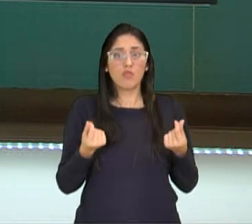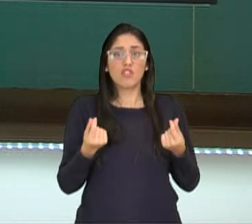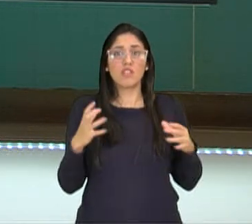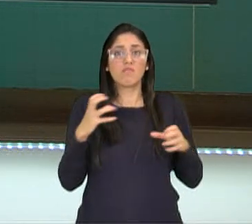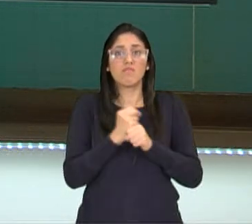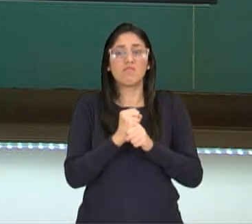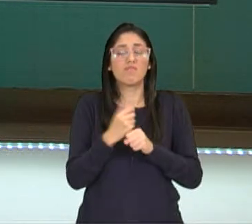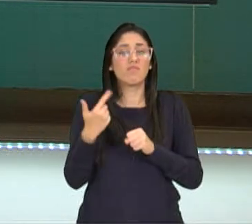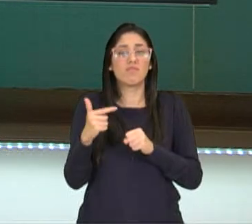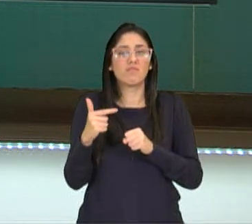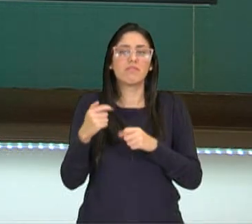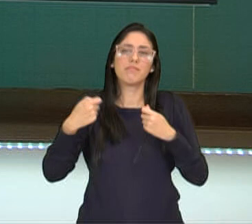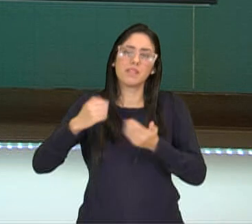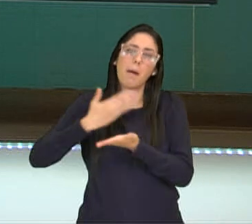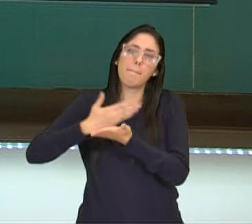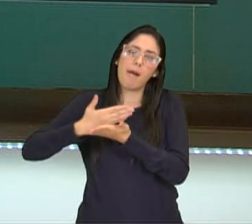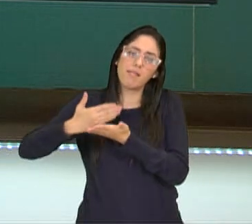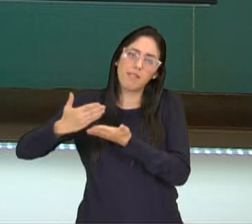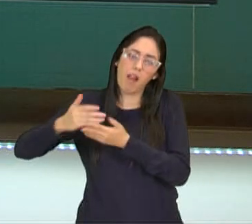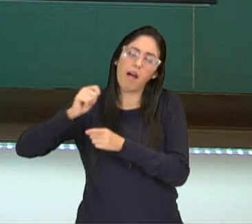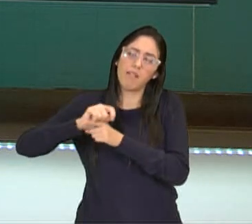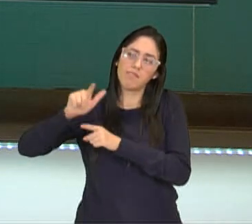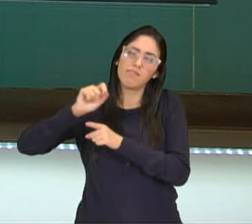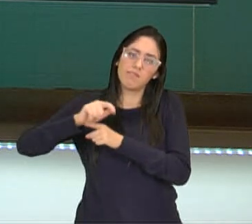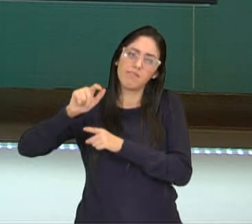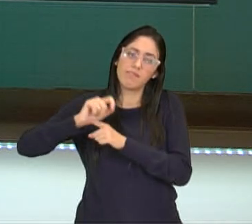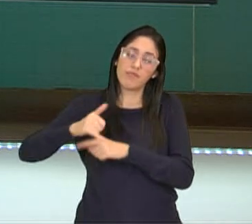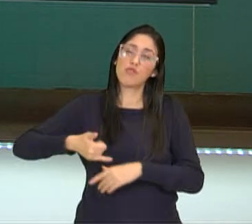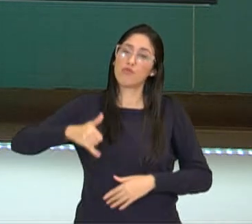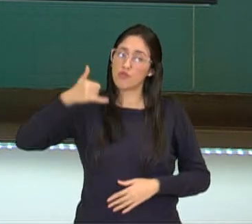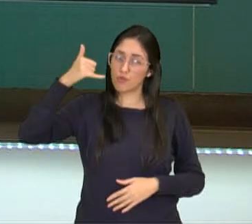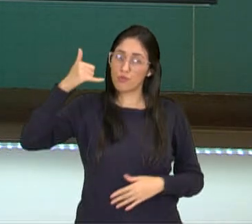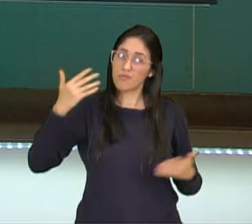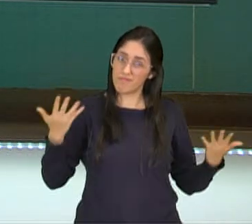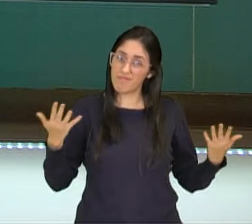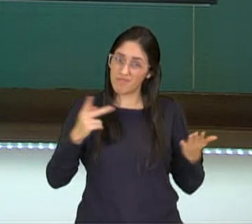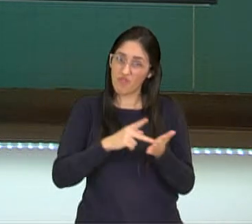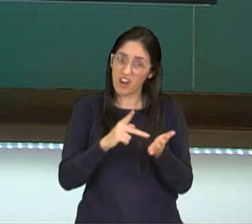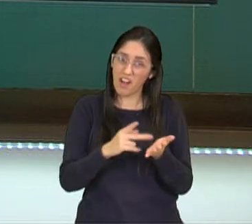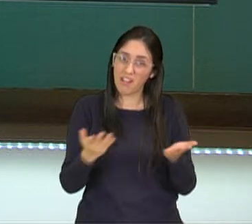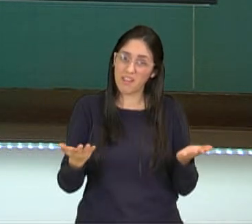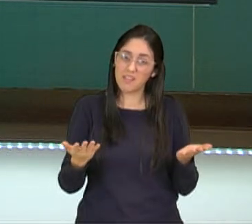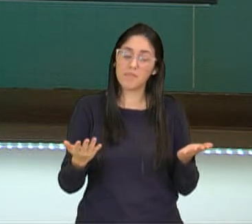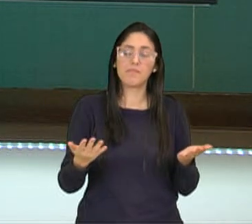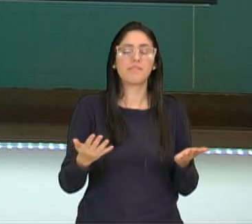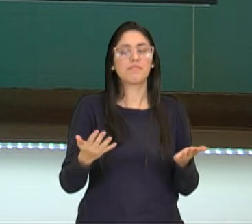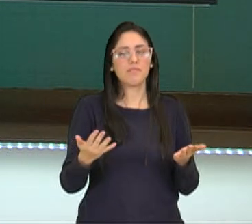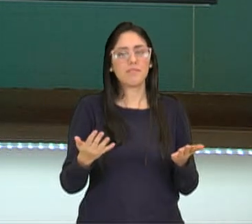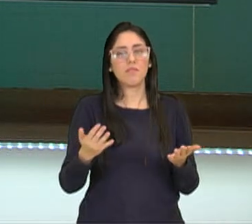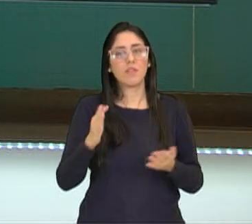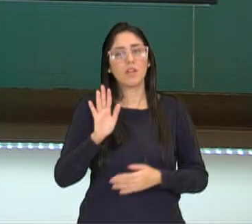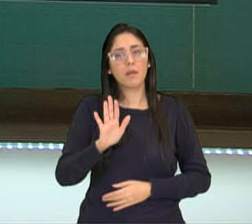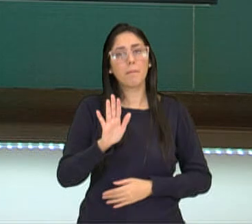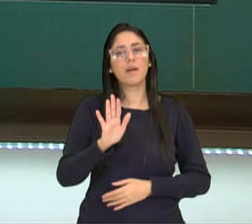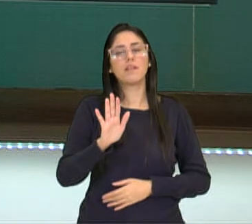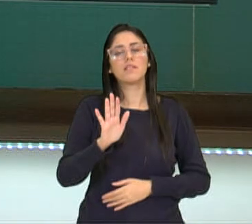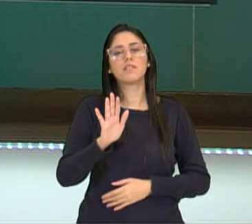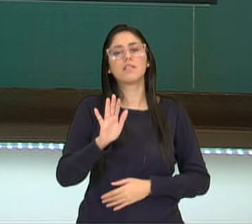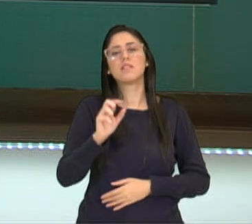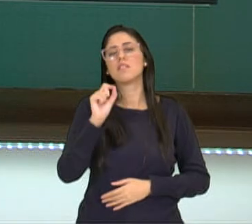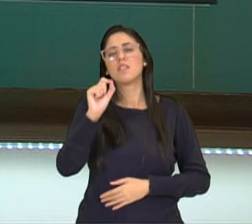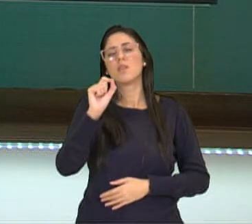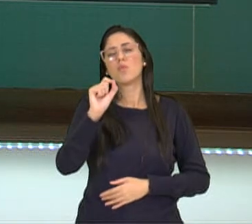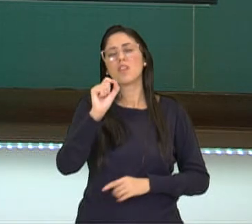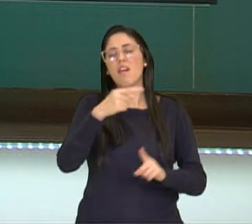ter que fazer? Parcelar, muitas vezes pagando juro, não é verdade? Mas daí você pode adquirir. Mas quais seriam as vantagens